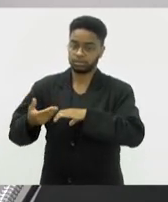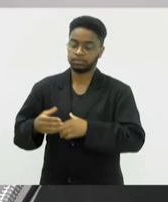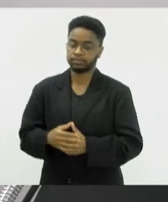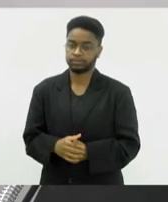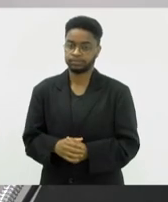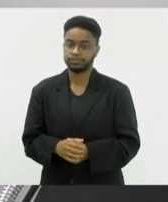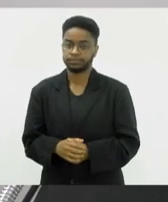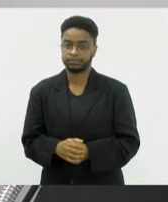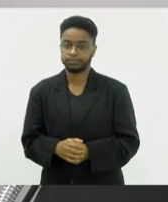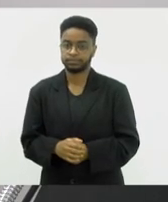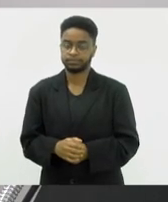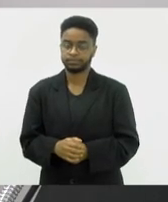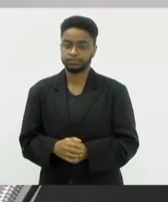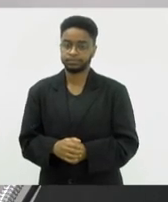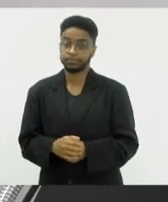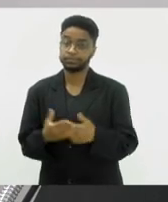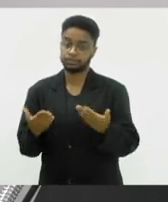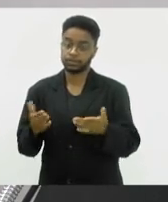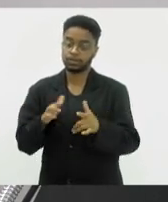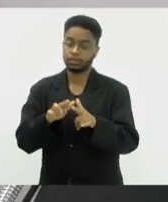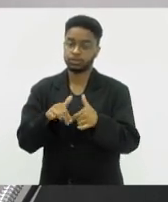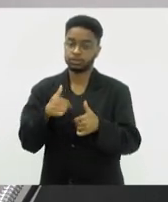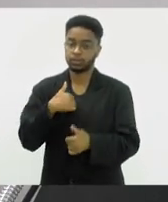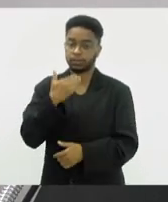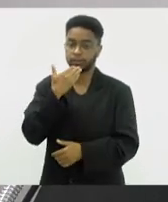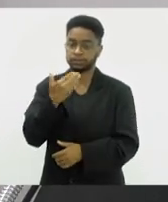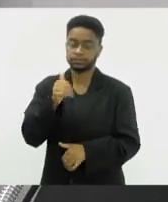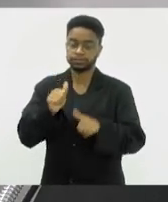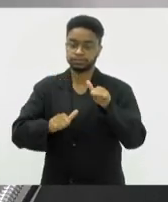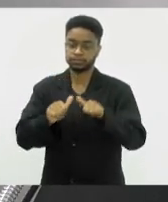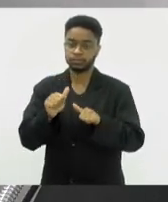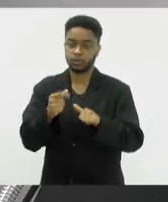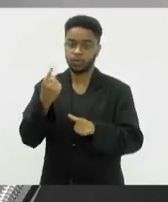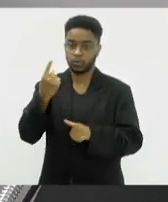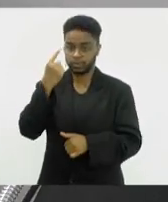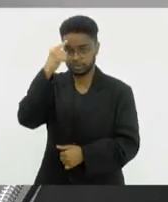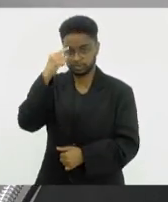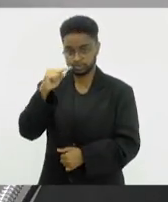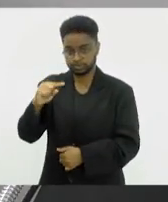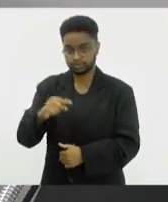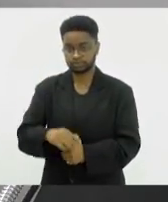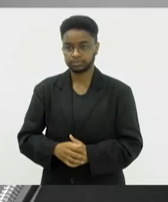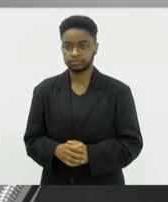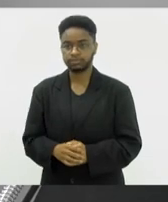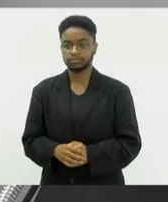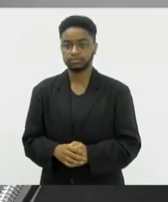Nacional. Então, estou pedindo vista por apenas uma sessão.